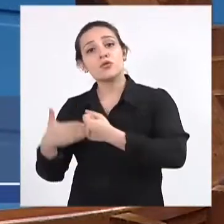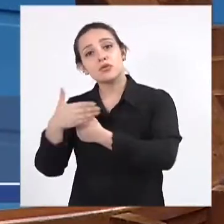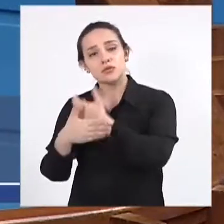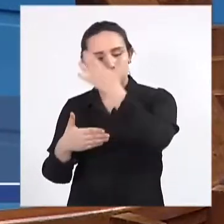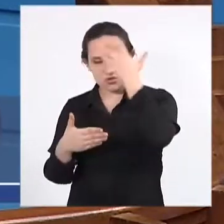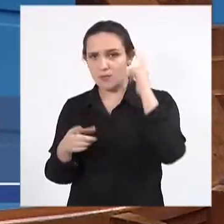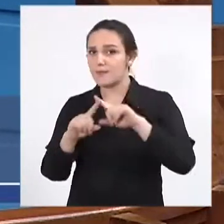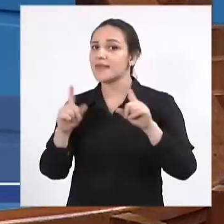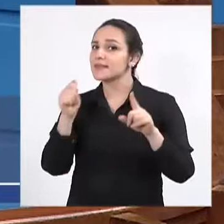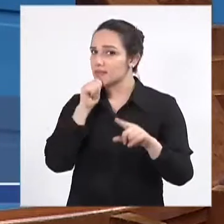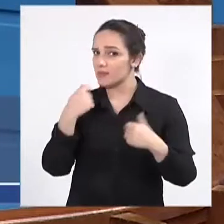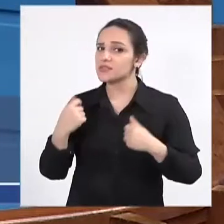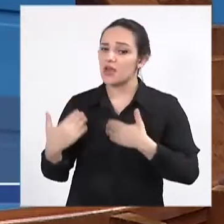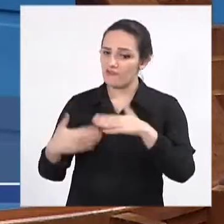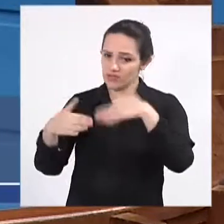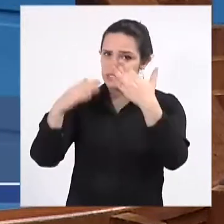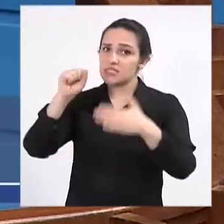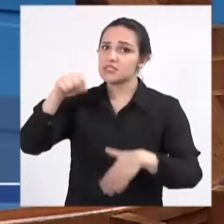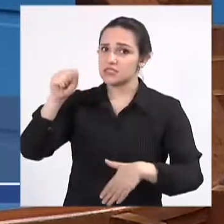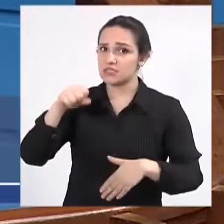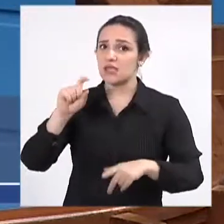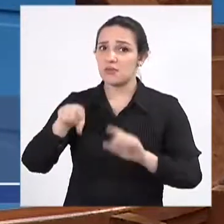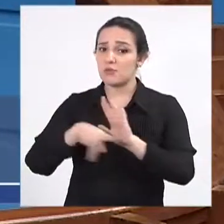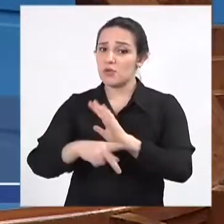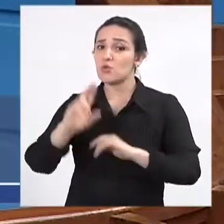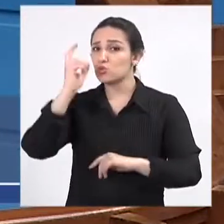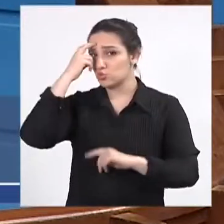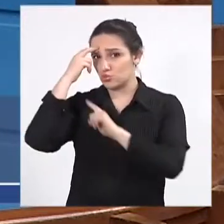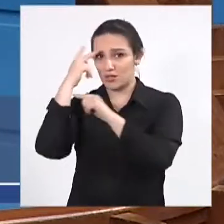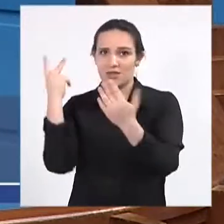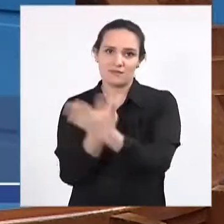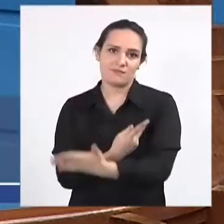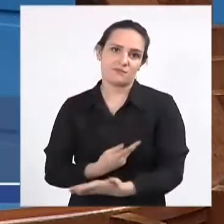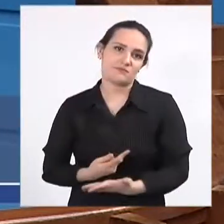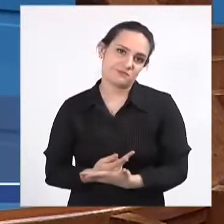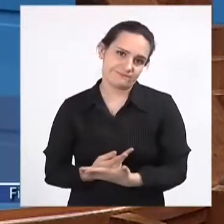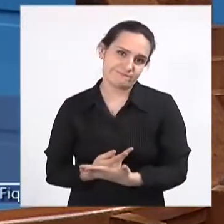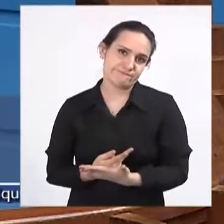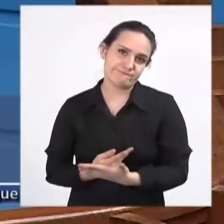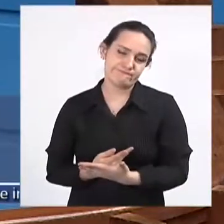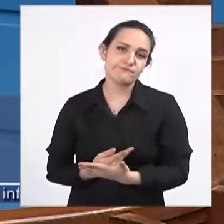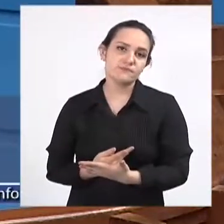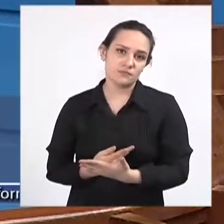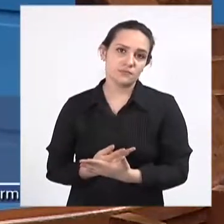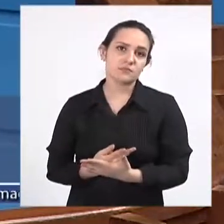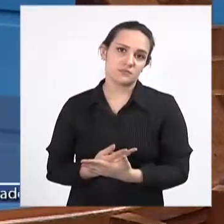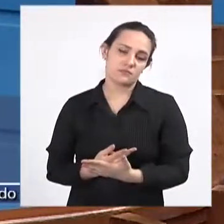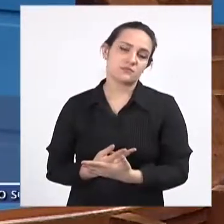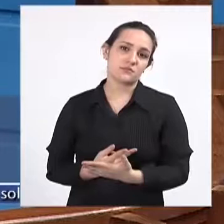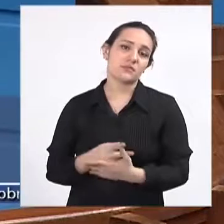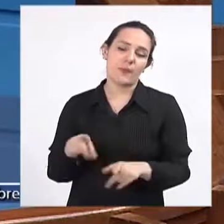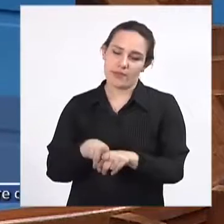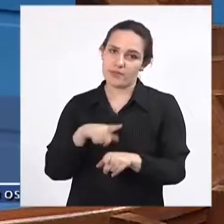precisamos avançar muito, principalmente na questão cultural, que passa também pela violência contra